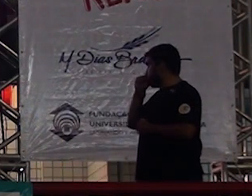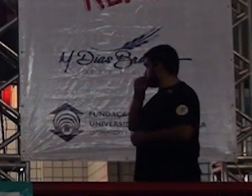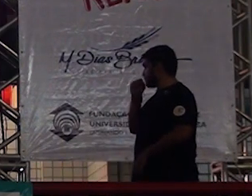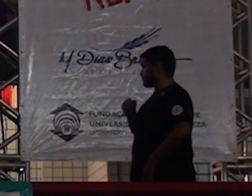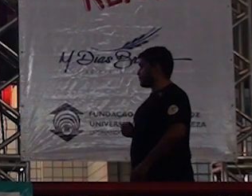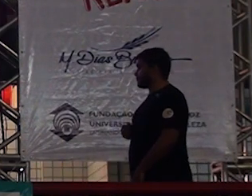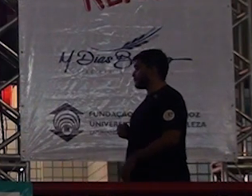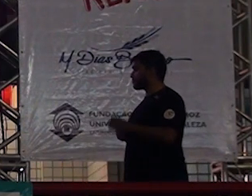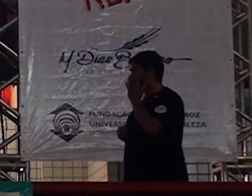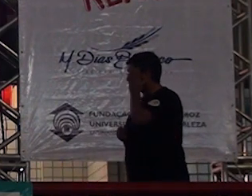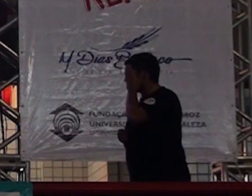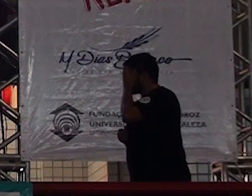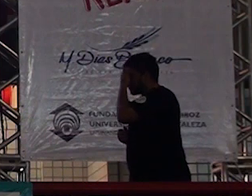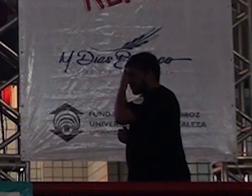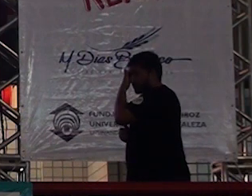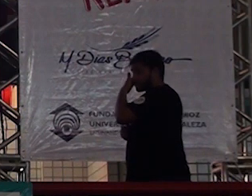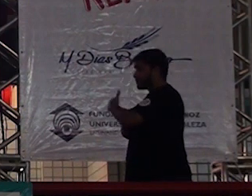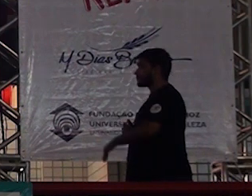Tem um vídeo divulgado.